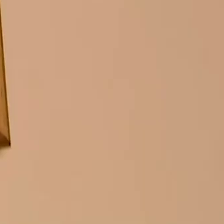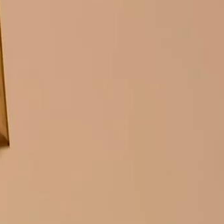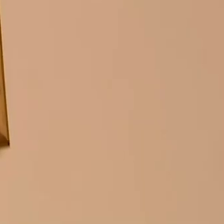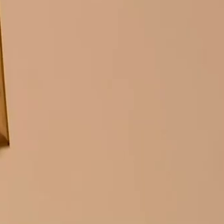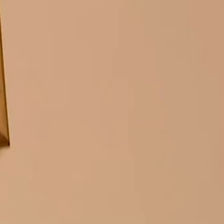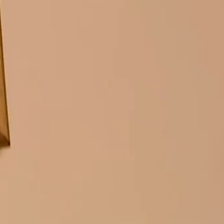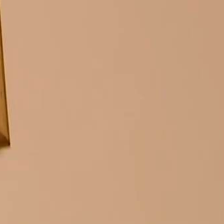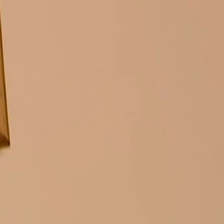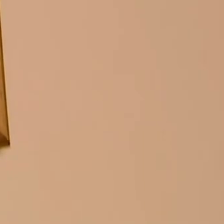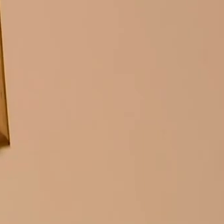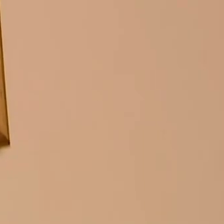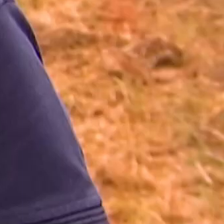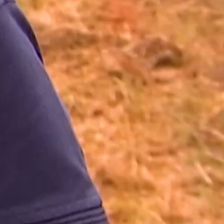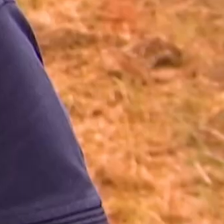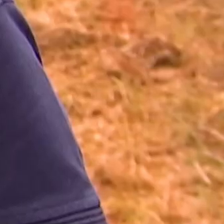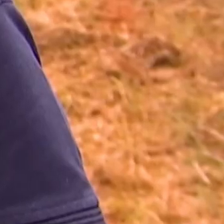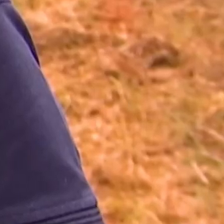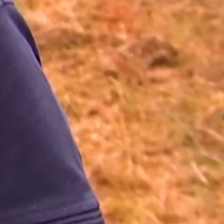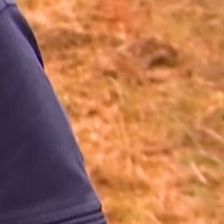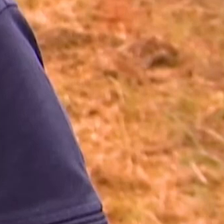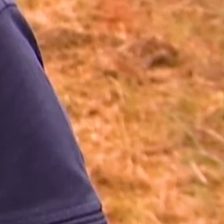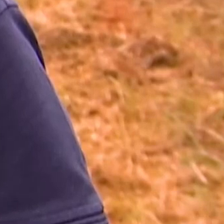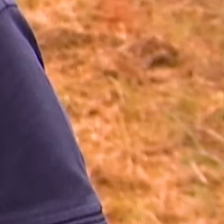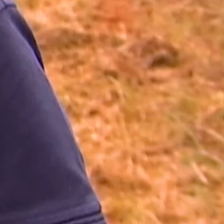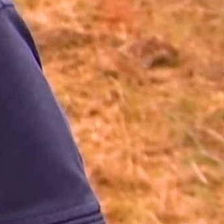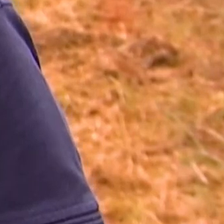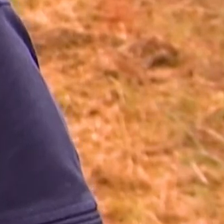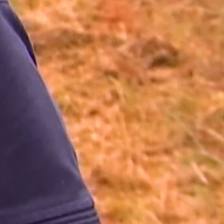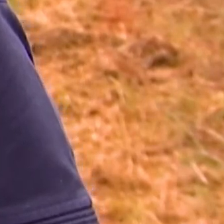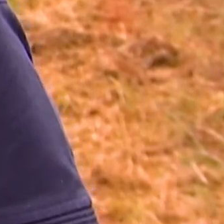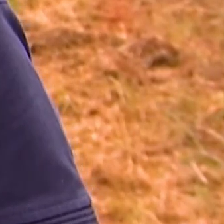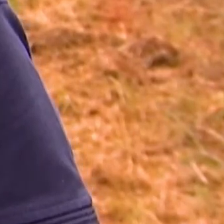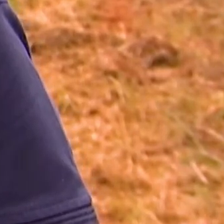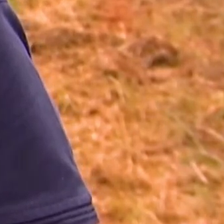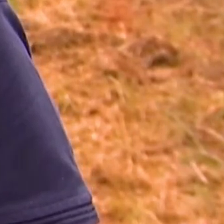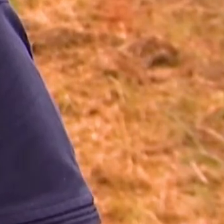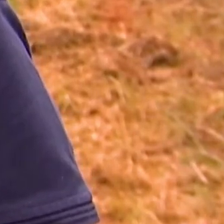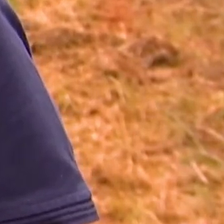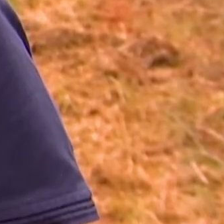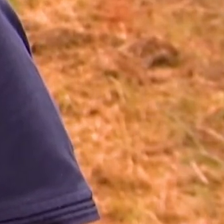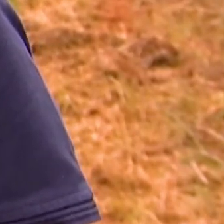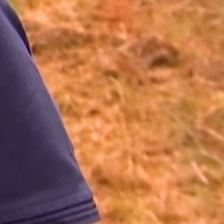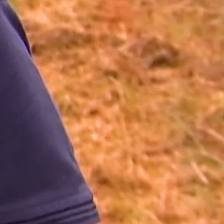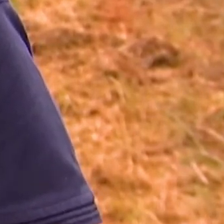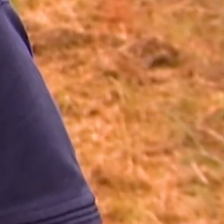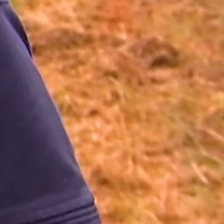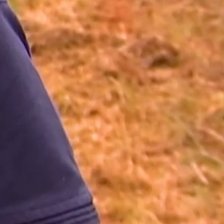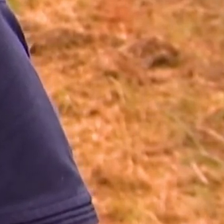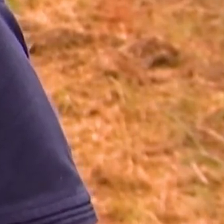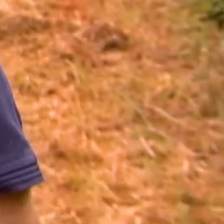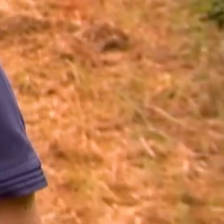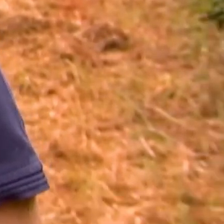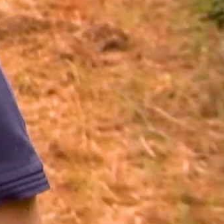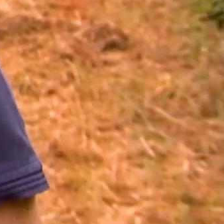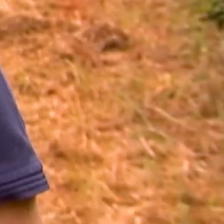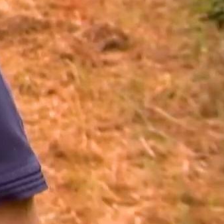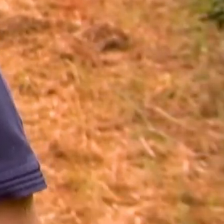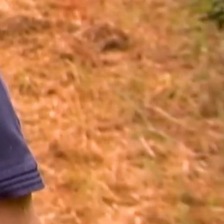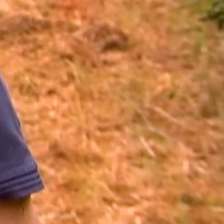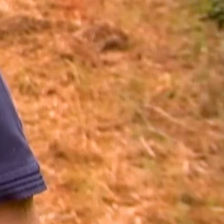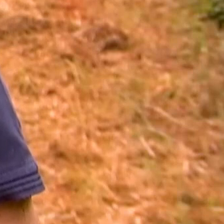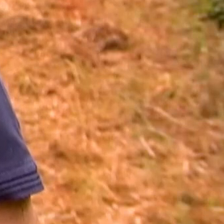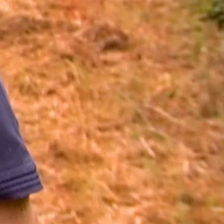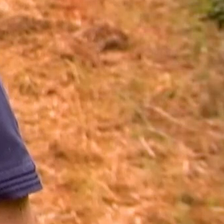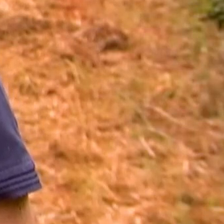científico para a produção de tecnologia para o café. Então foi por causa do café aqui na cidade, criou,